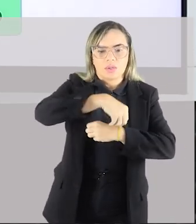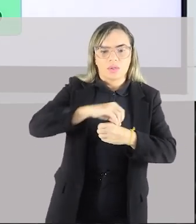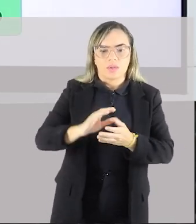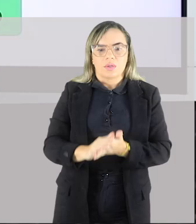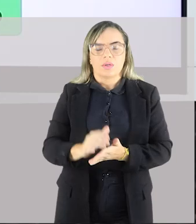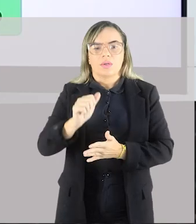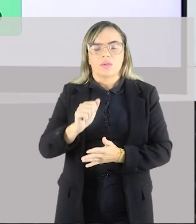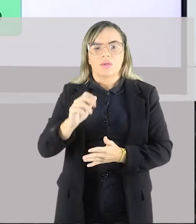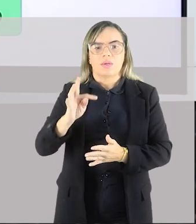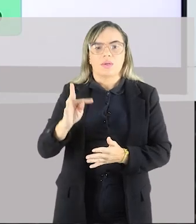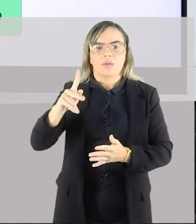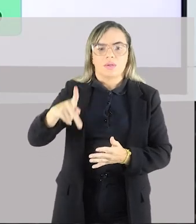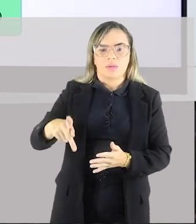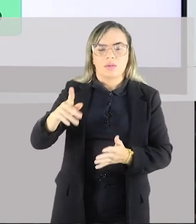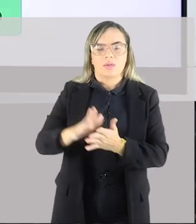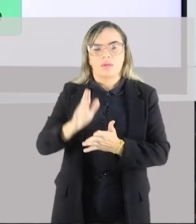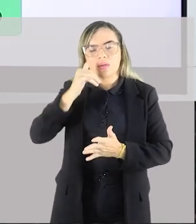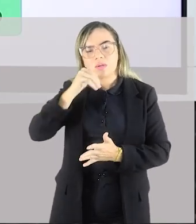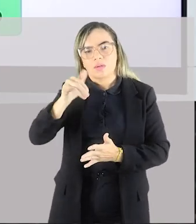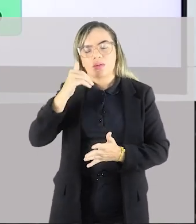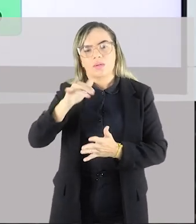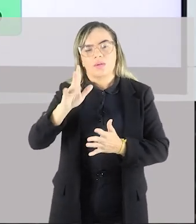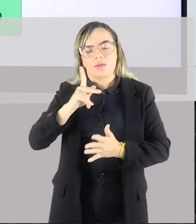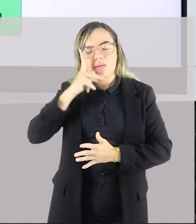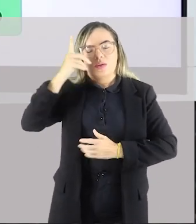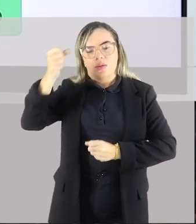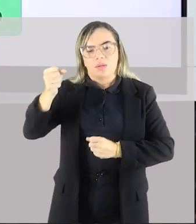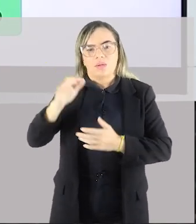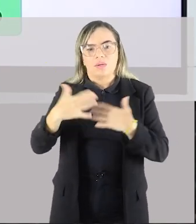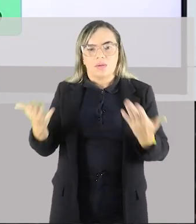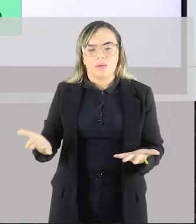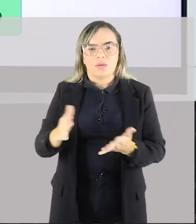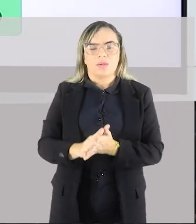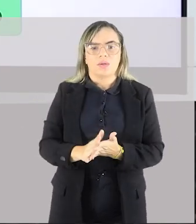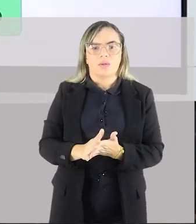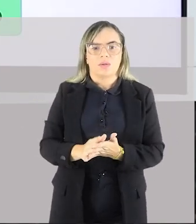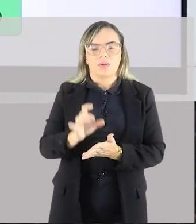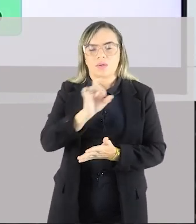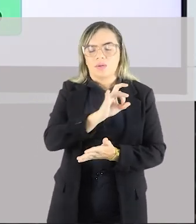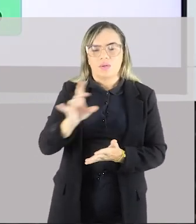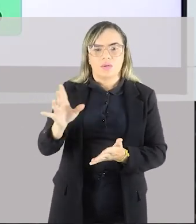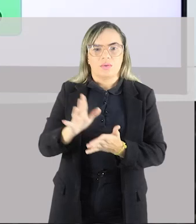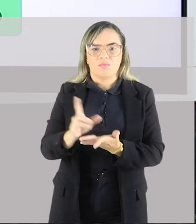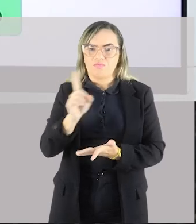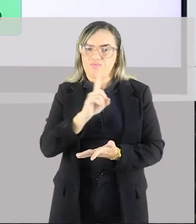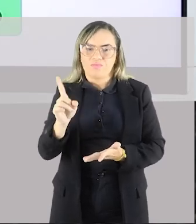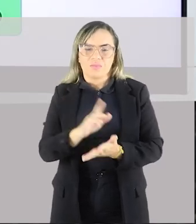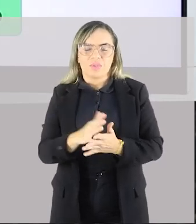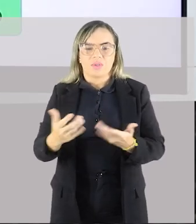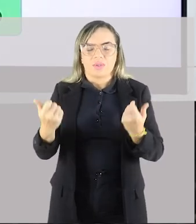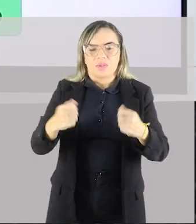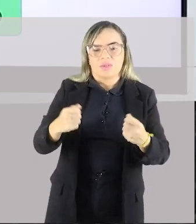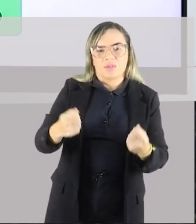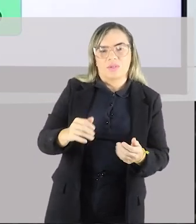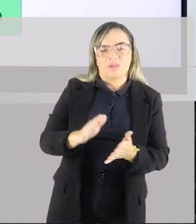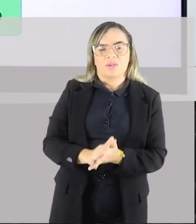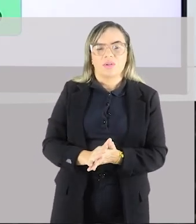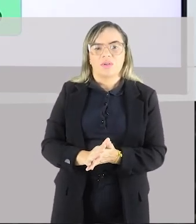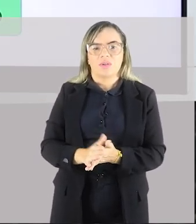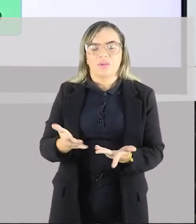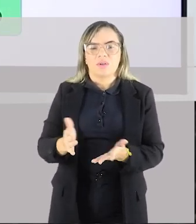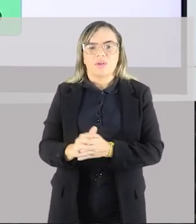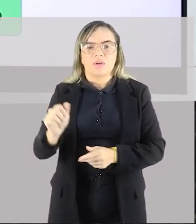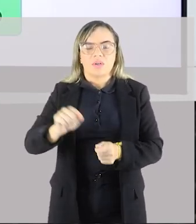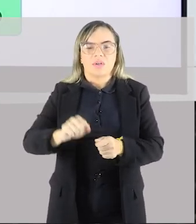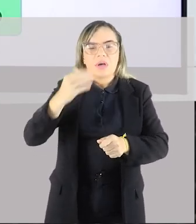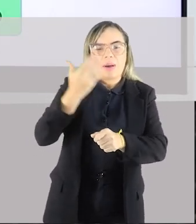2 moléculas energéticas. E, gente, produzir 2 moléculas apenas não é o suficiente para você fazer essas atividades.